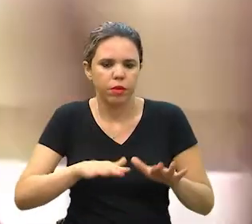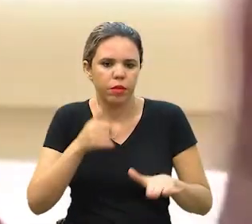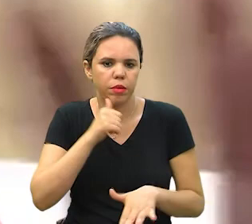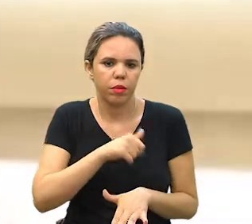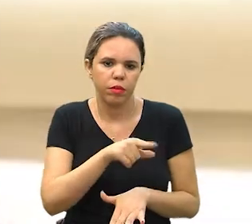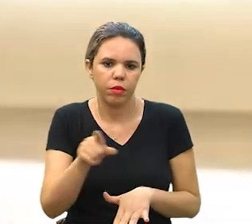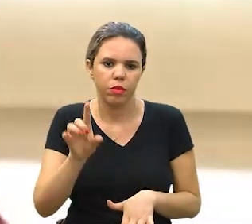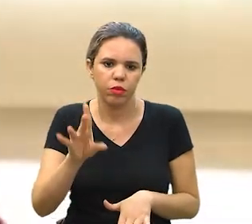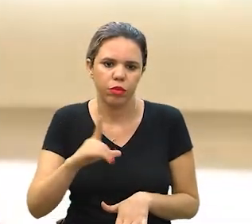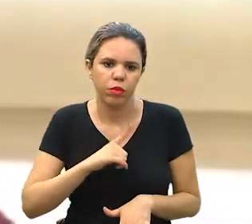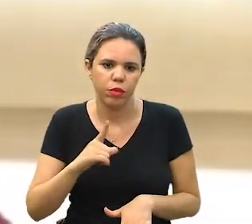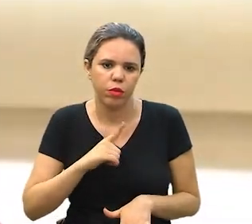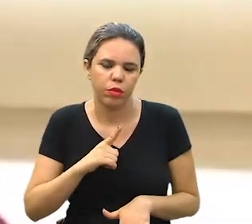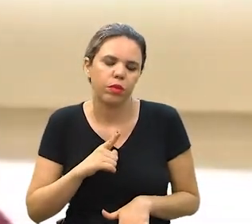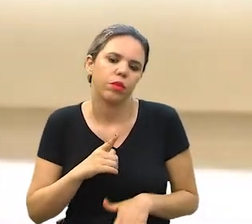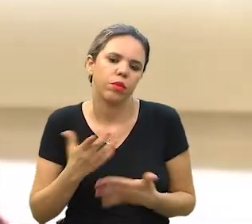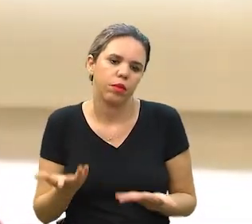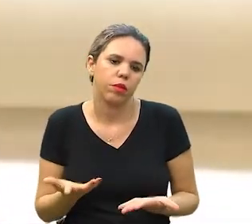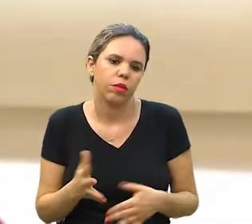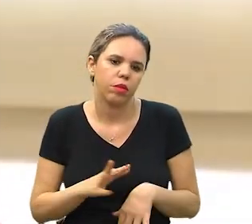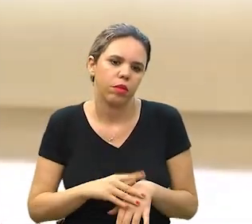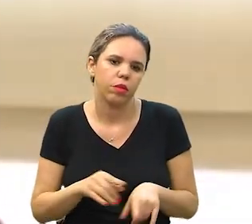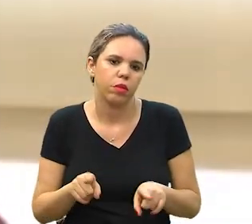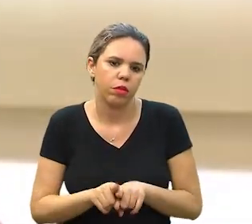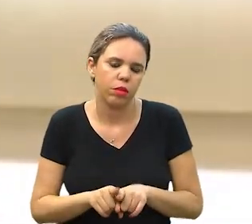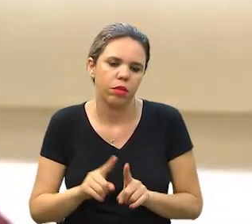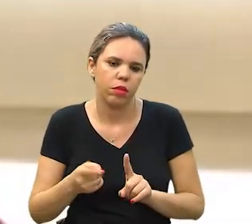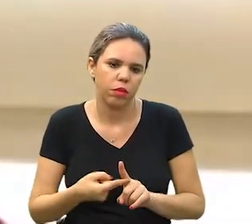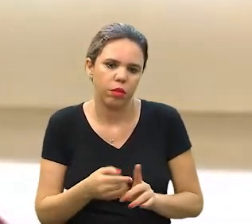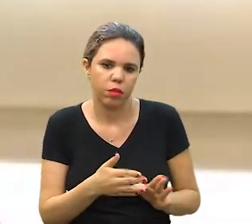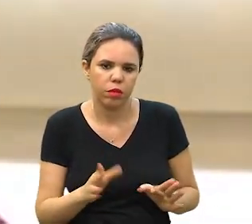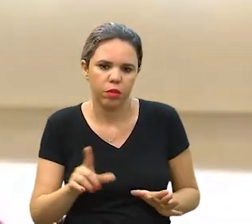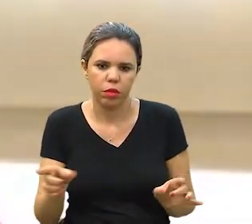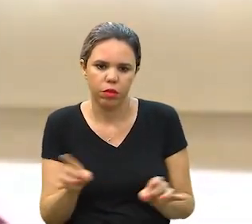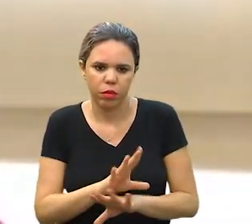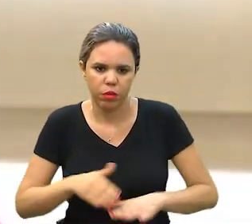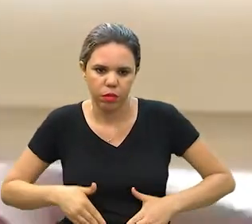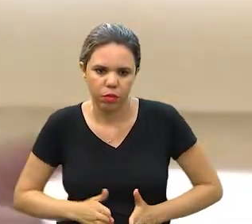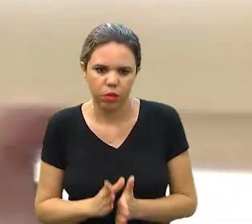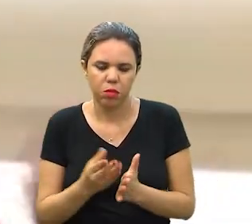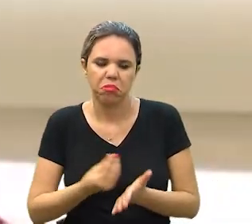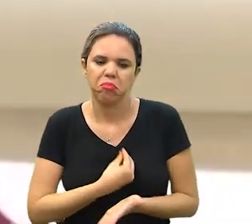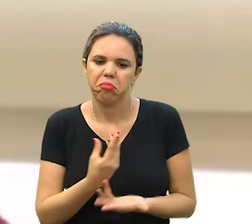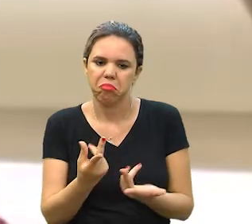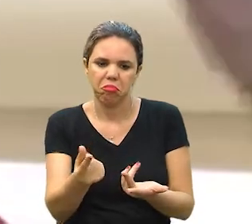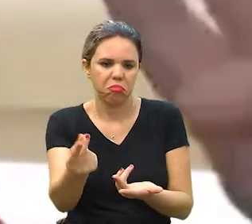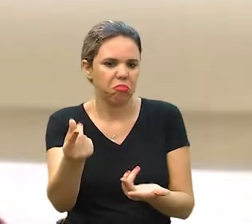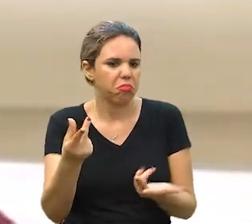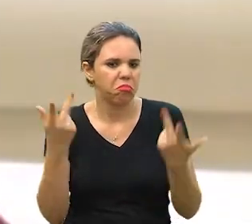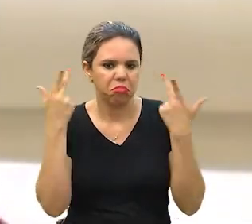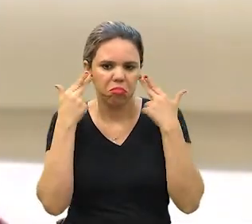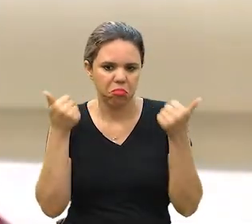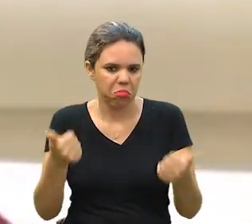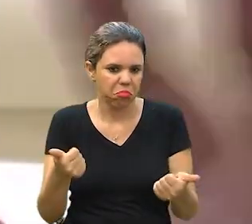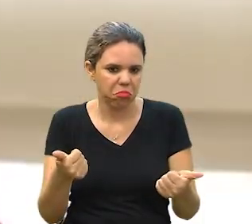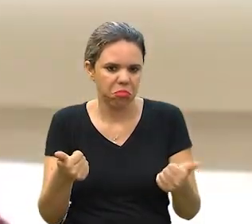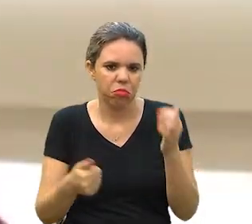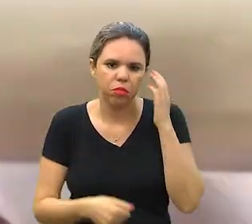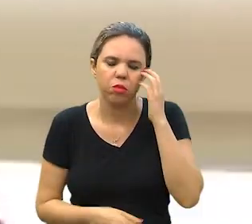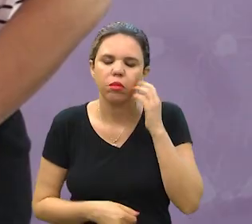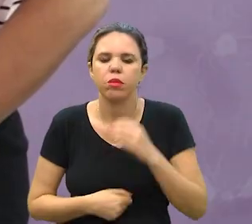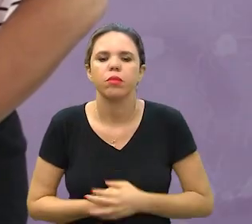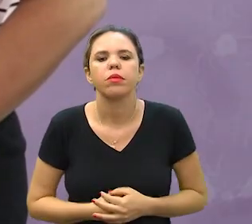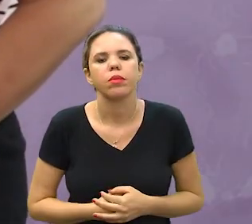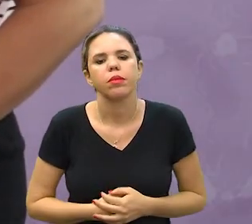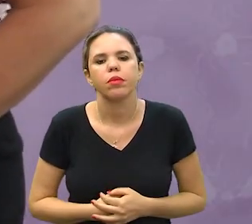muitas moças só têm essa manifestação da trombofilia na gravidez e no pós-parto e vai viver o resto da vida muito